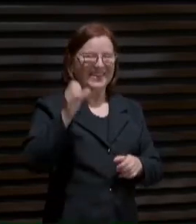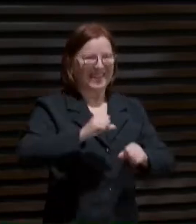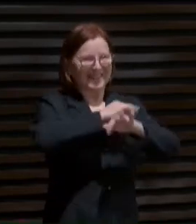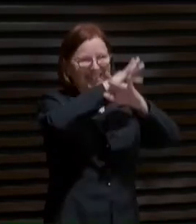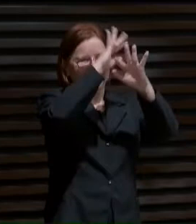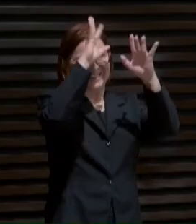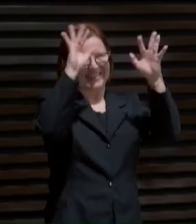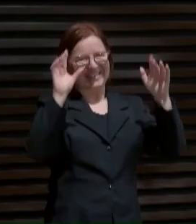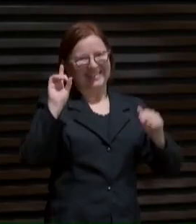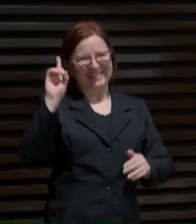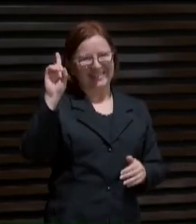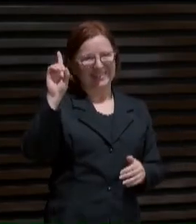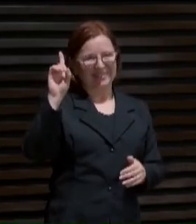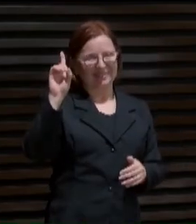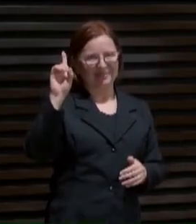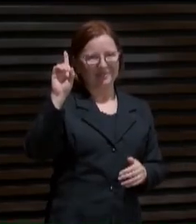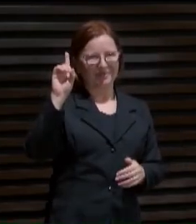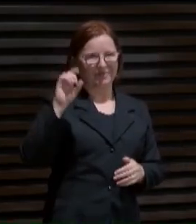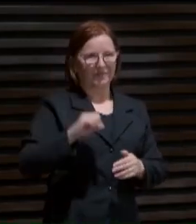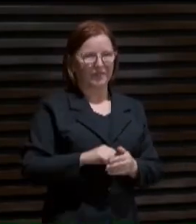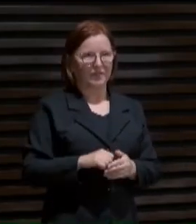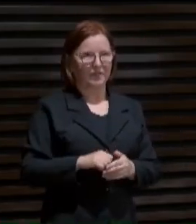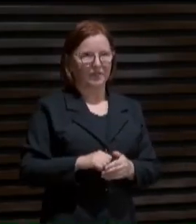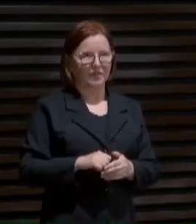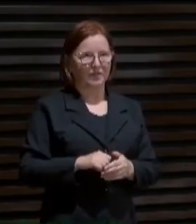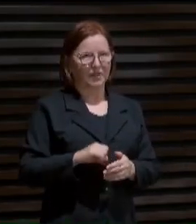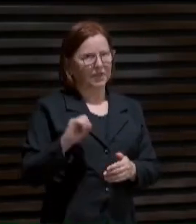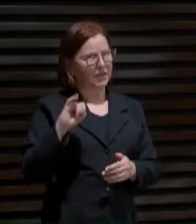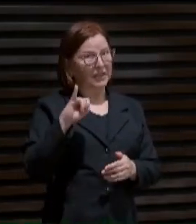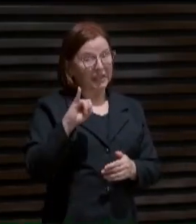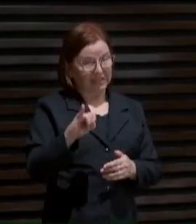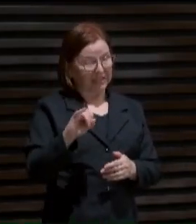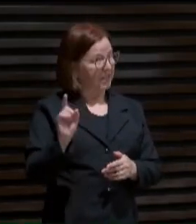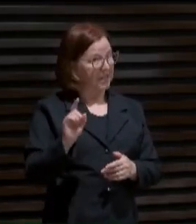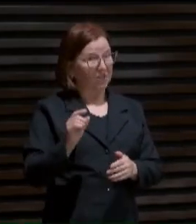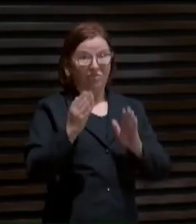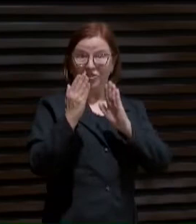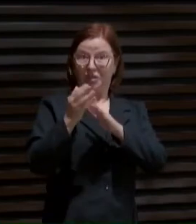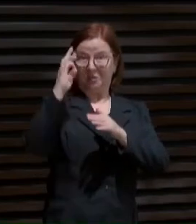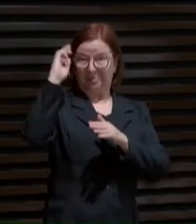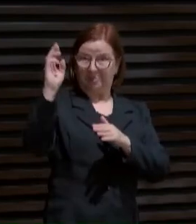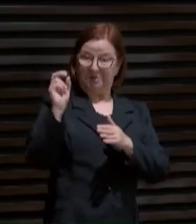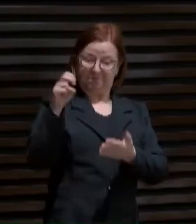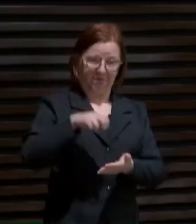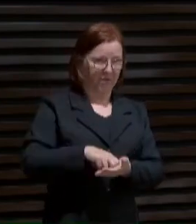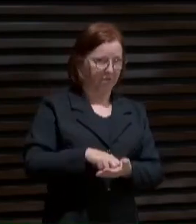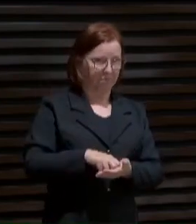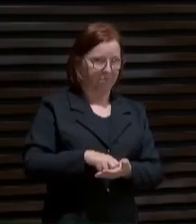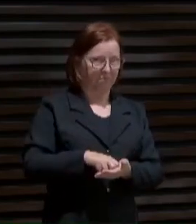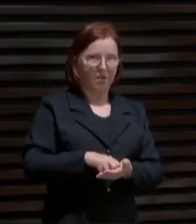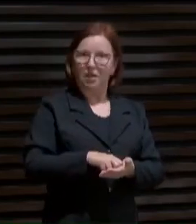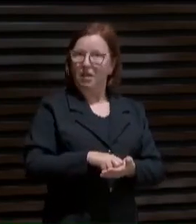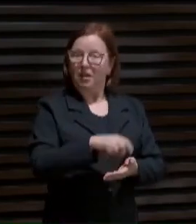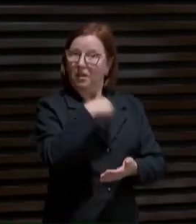Deus e esse não é diante dele que nós nos prostramos nós não estamos vivendo de fato